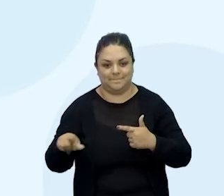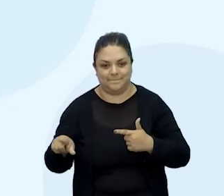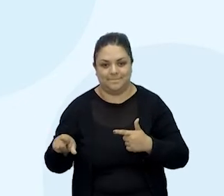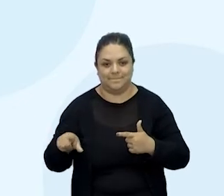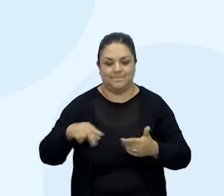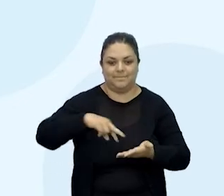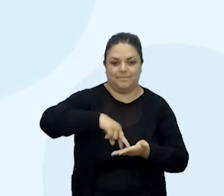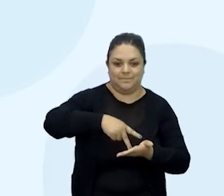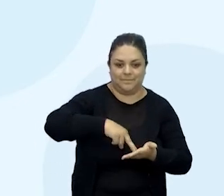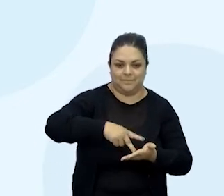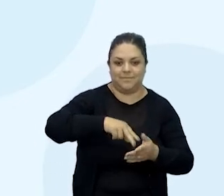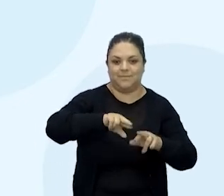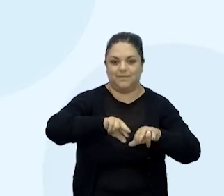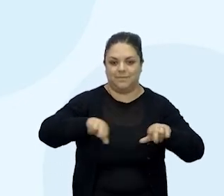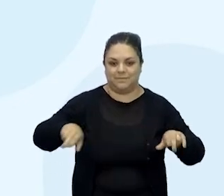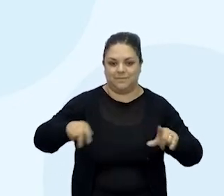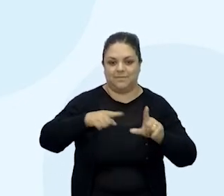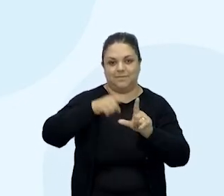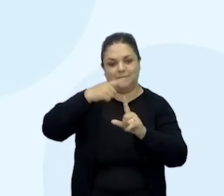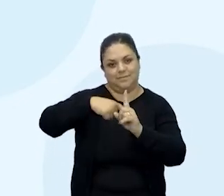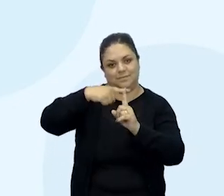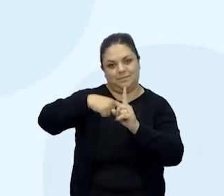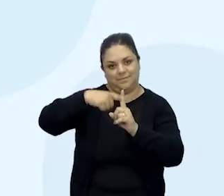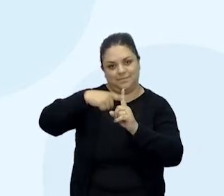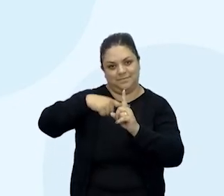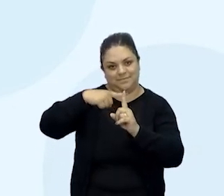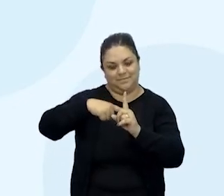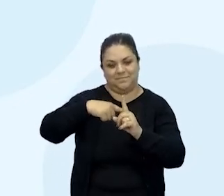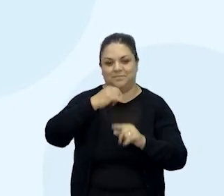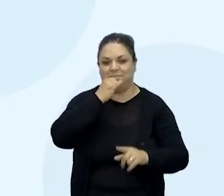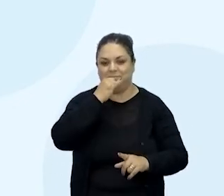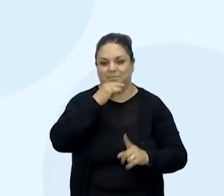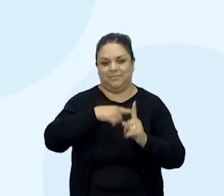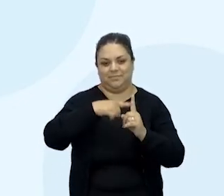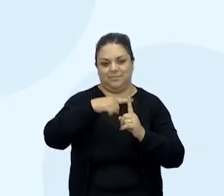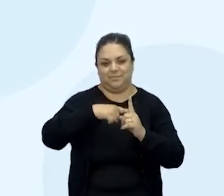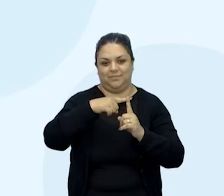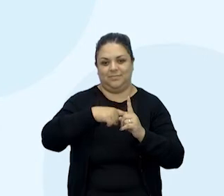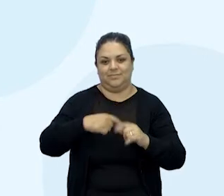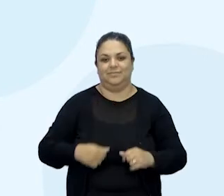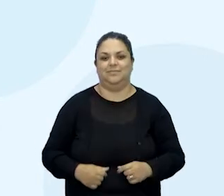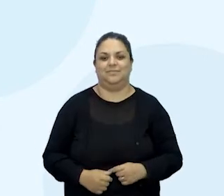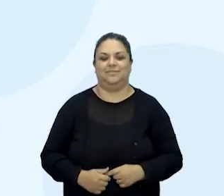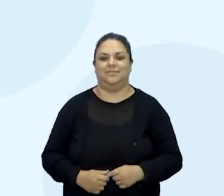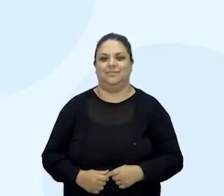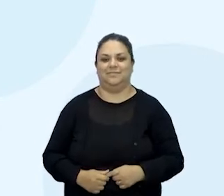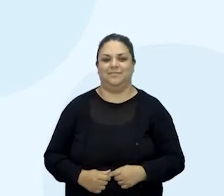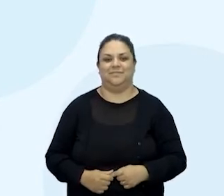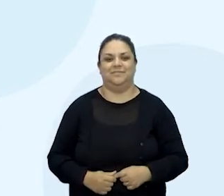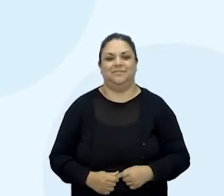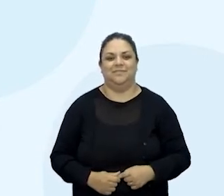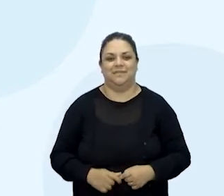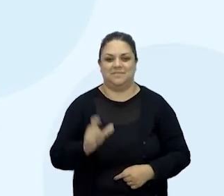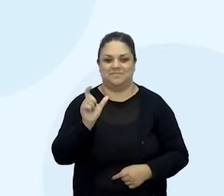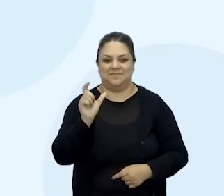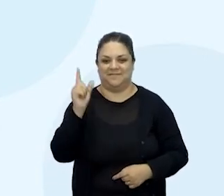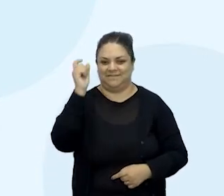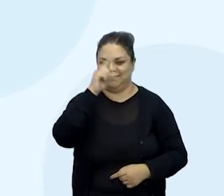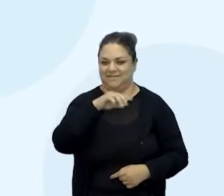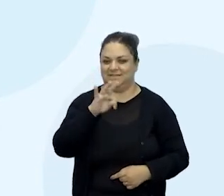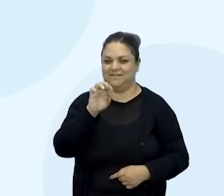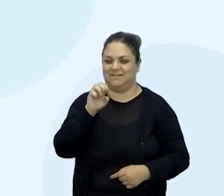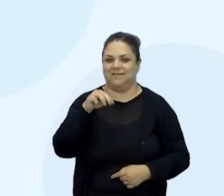instrumento de medição, escala termotérmica, termométrica, né?